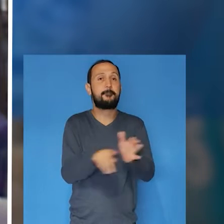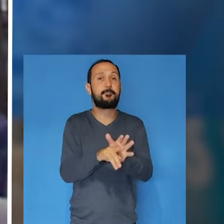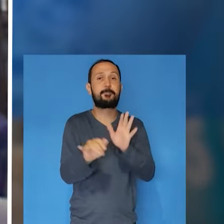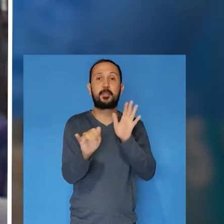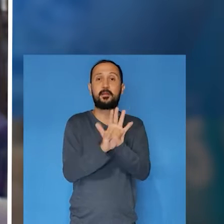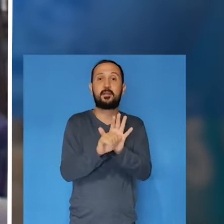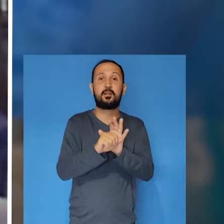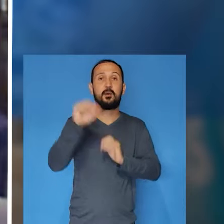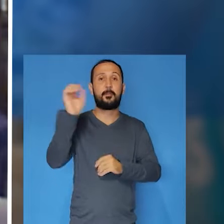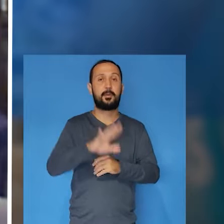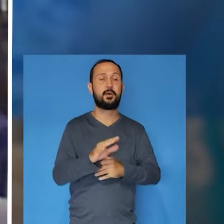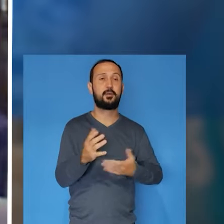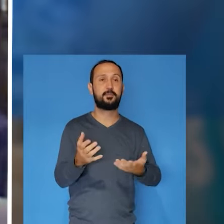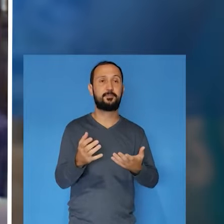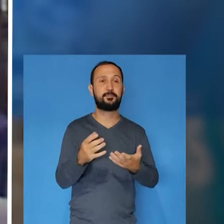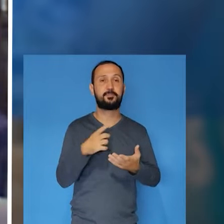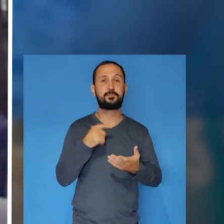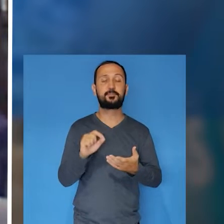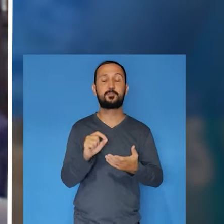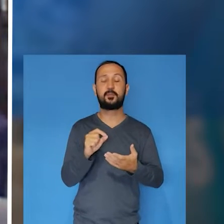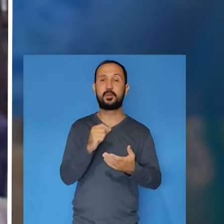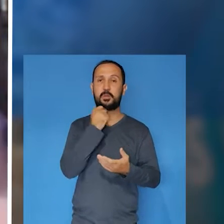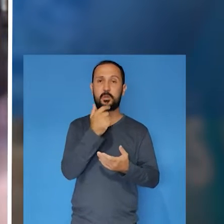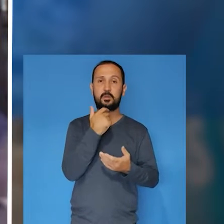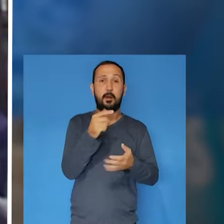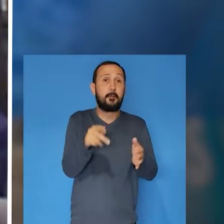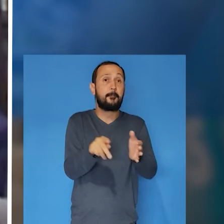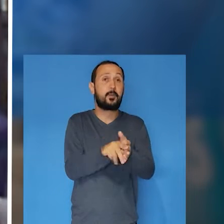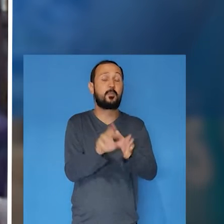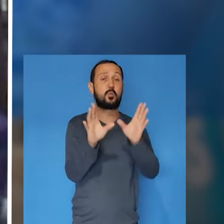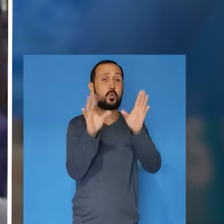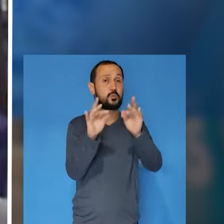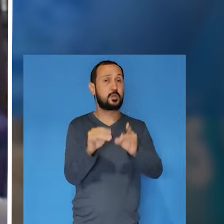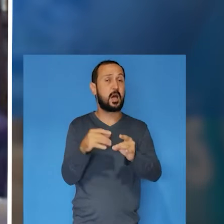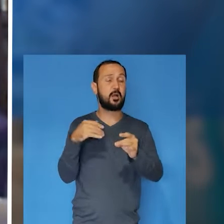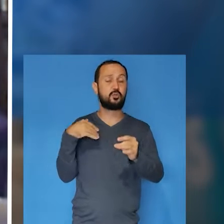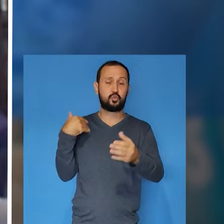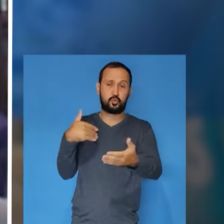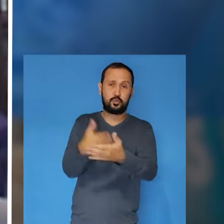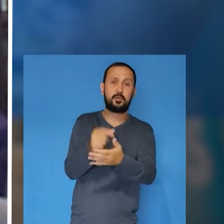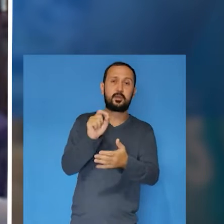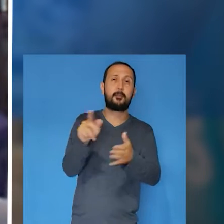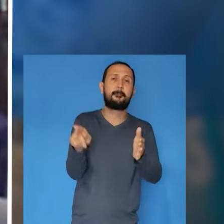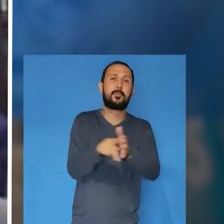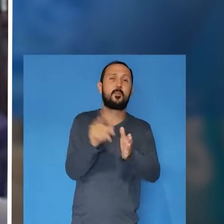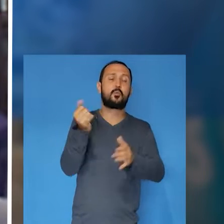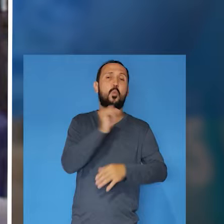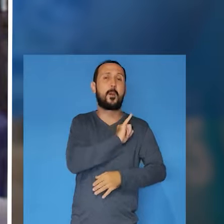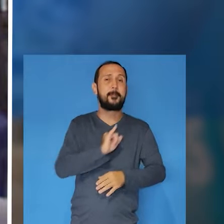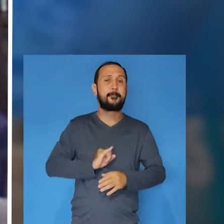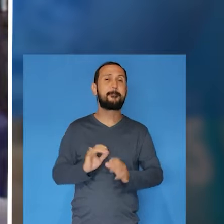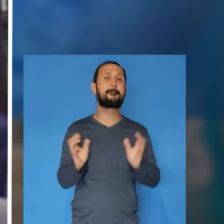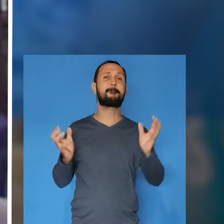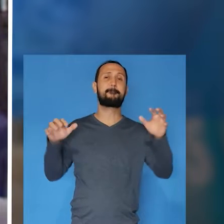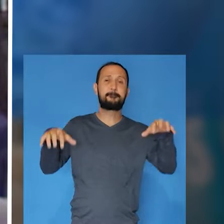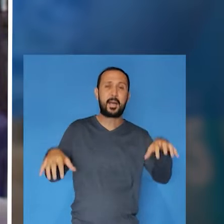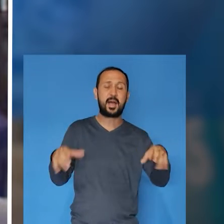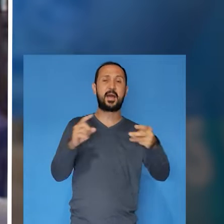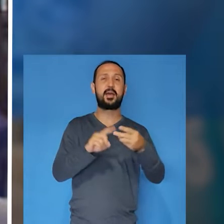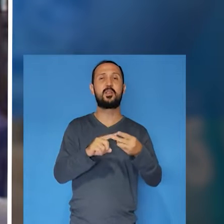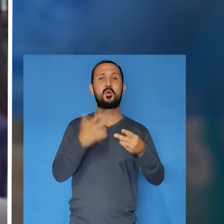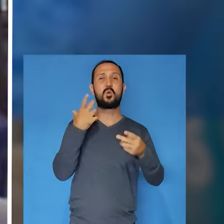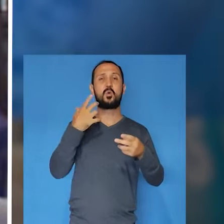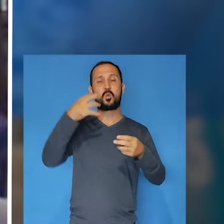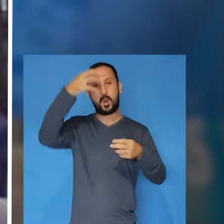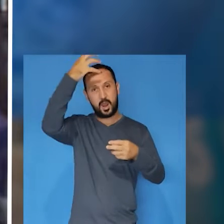seria a identidade nacional, além de dialogar diretamente com questões do período que tem a ver com imperialismo, que tem a ver com